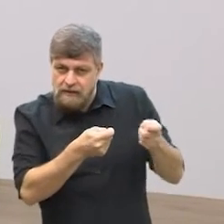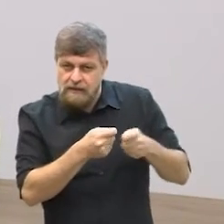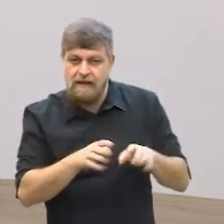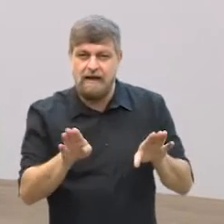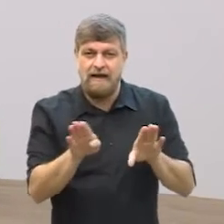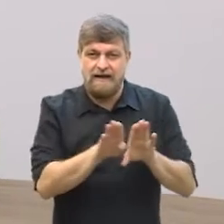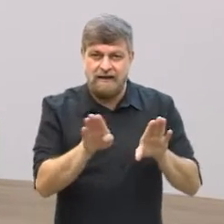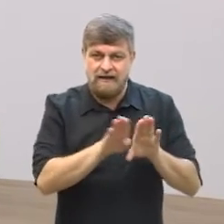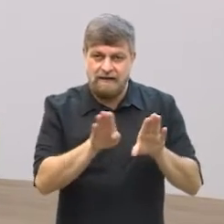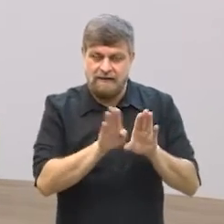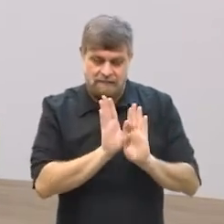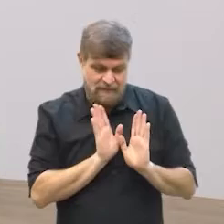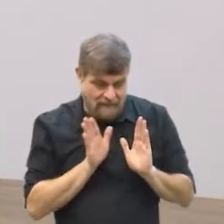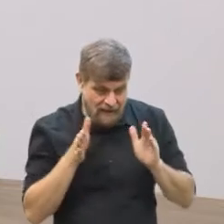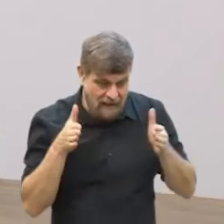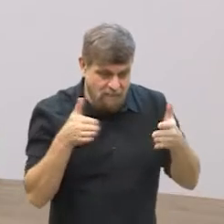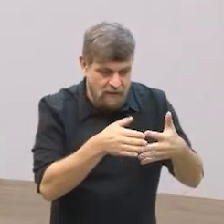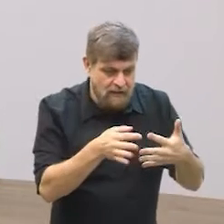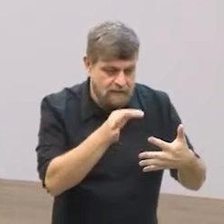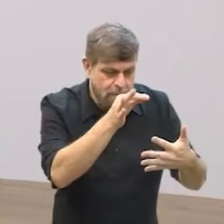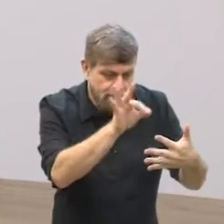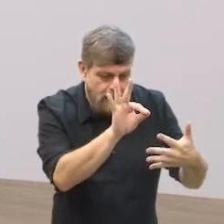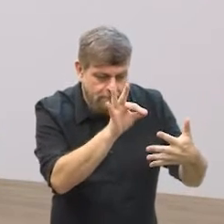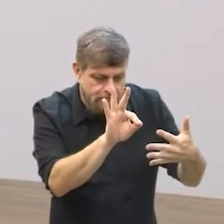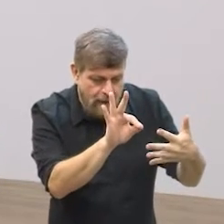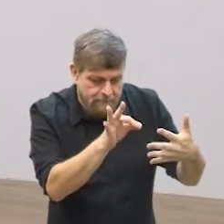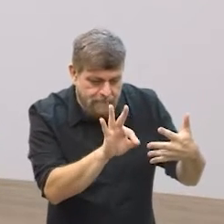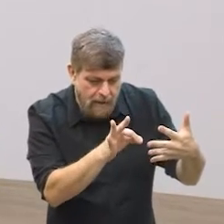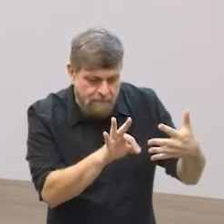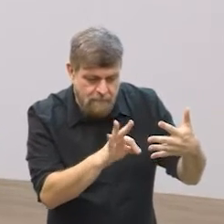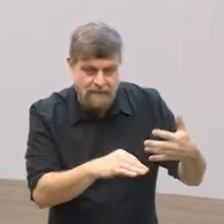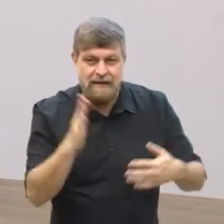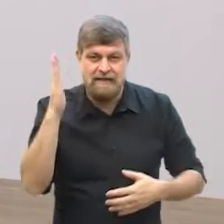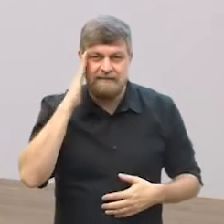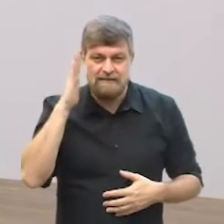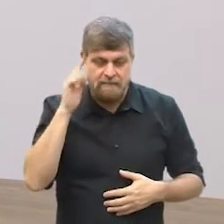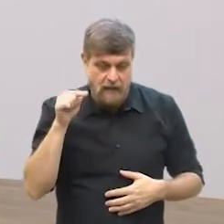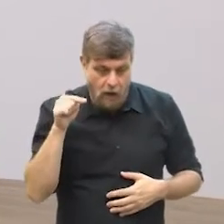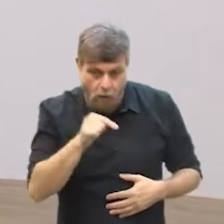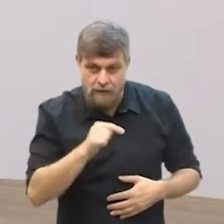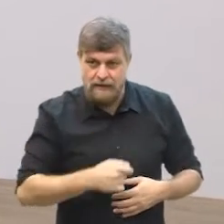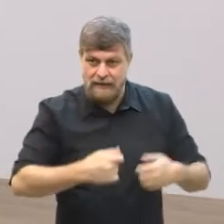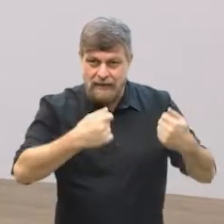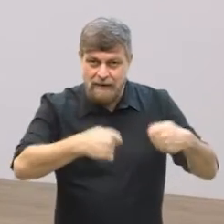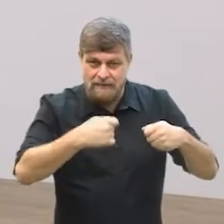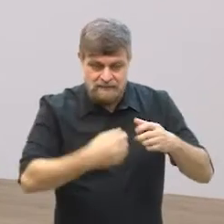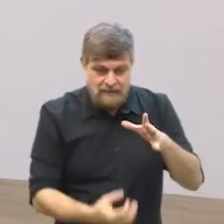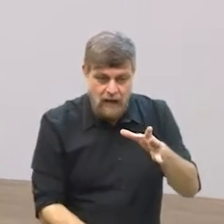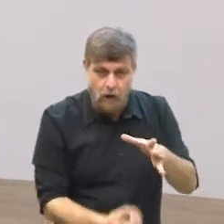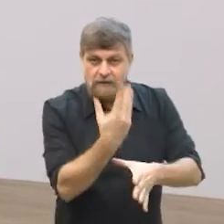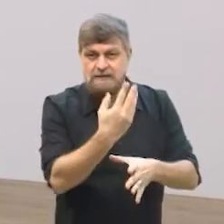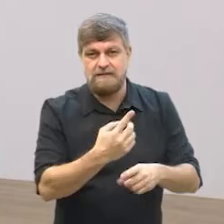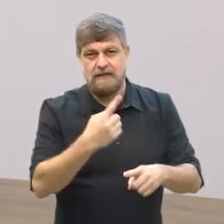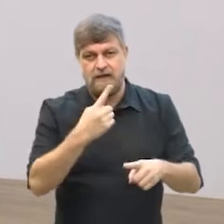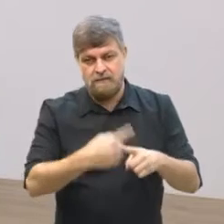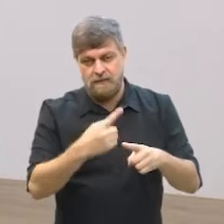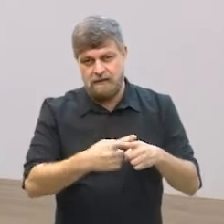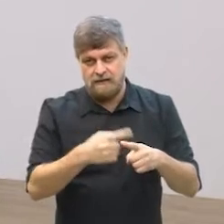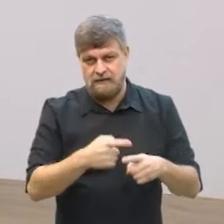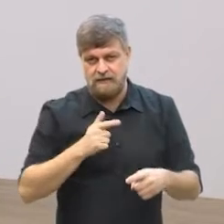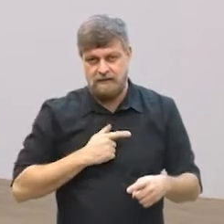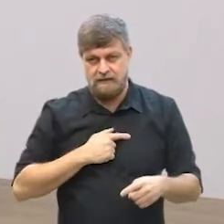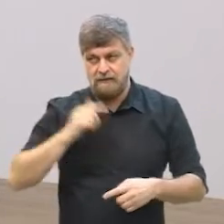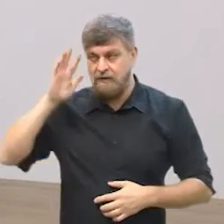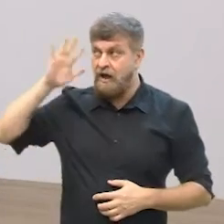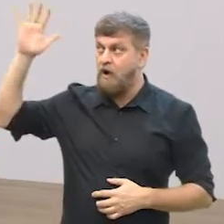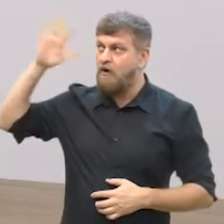resultados, dar o devido atendimento e encaminhamento para aquilo que deve ser feito, porque o